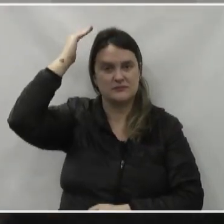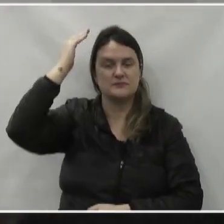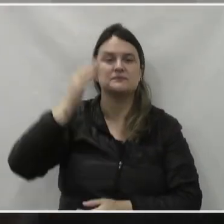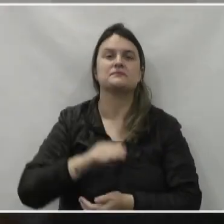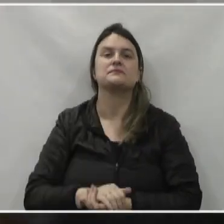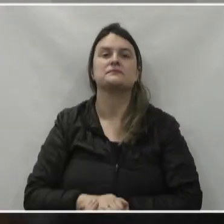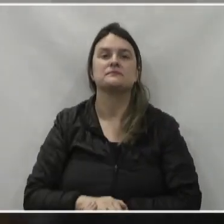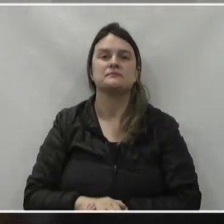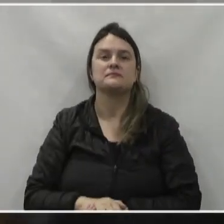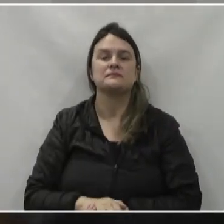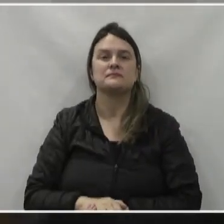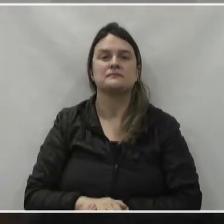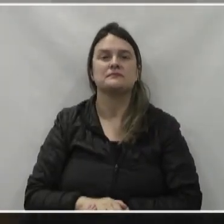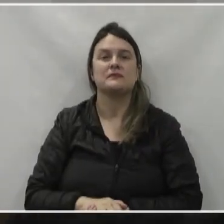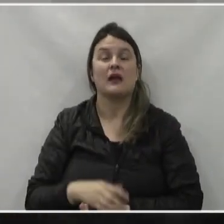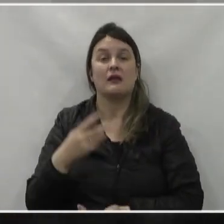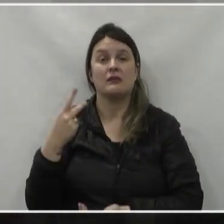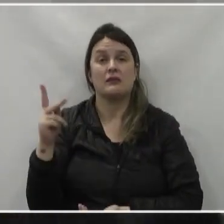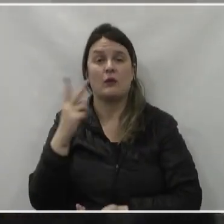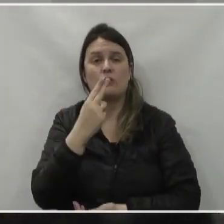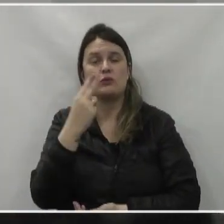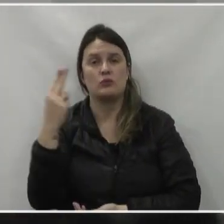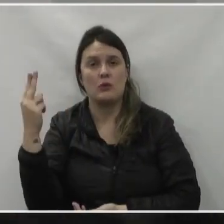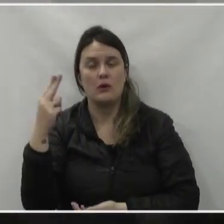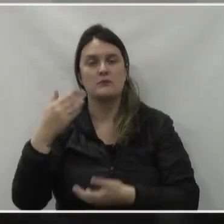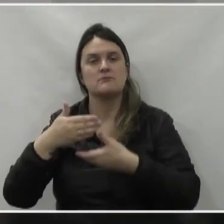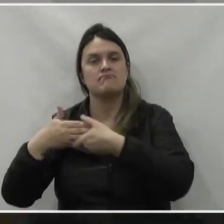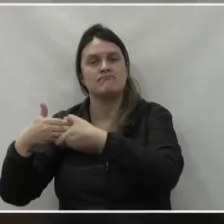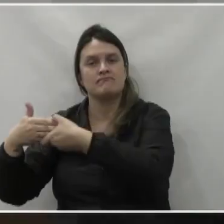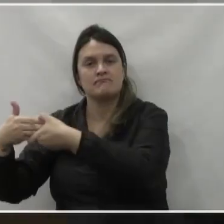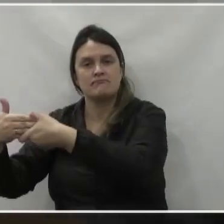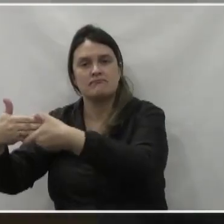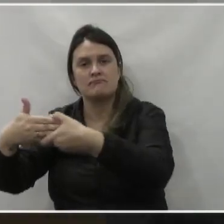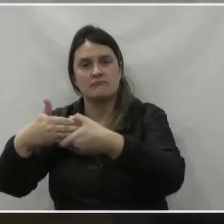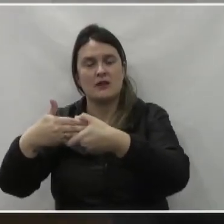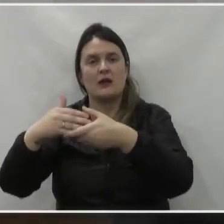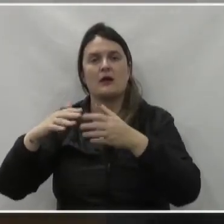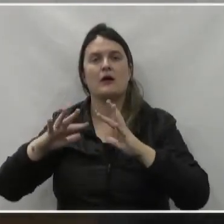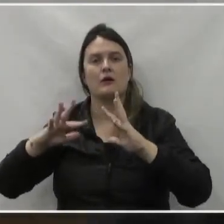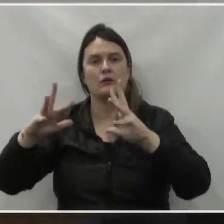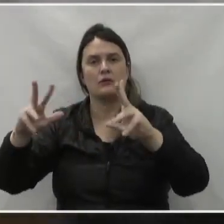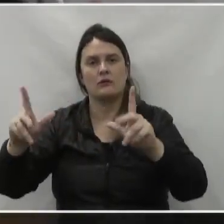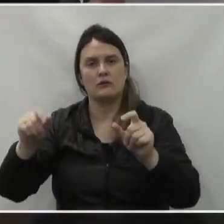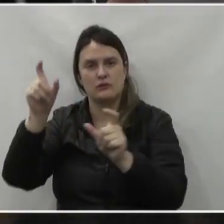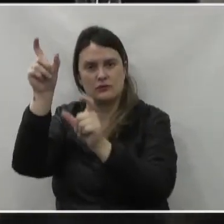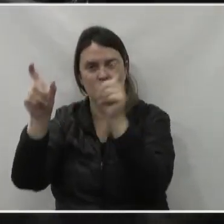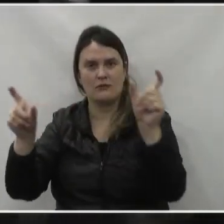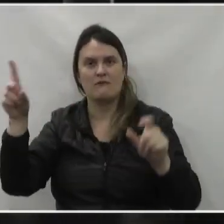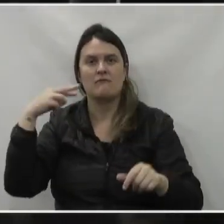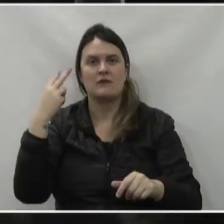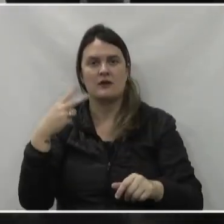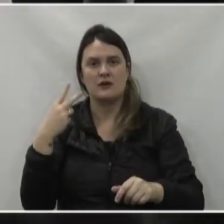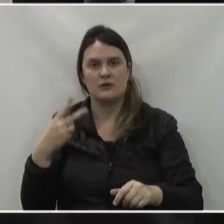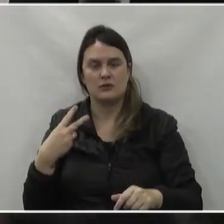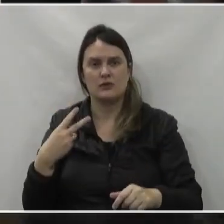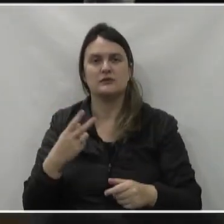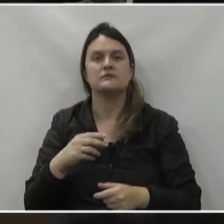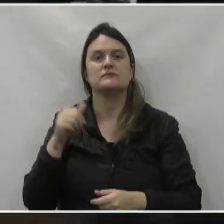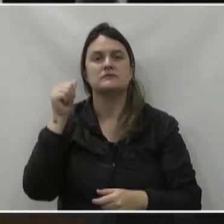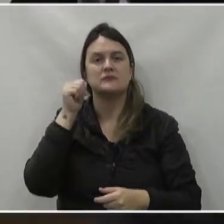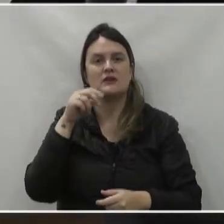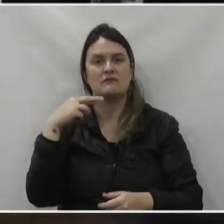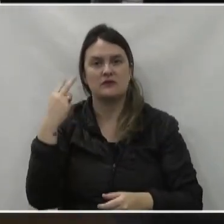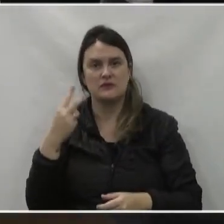Anderson Cardoso, e estendo meus cumprimentos às Suas Excelências, os senhores